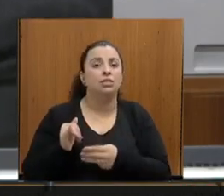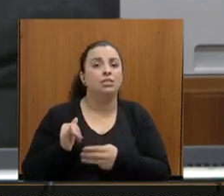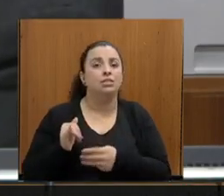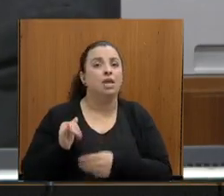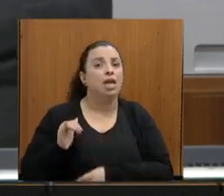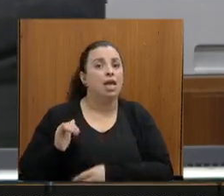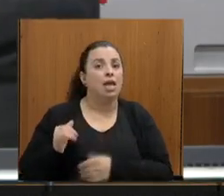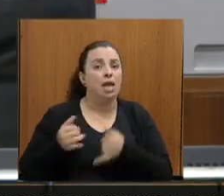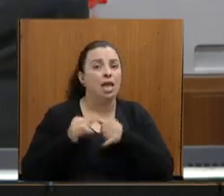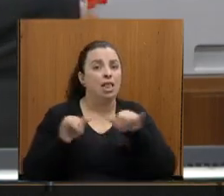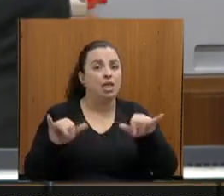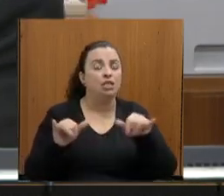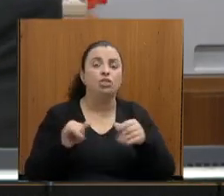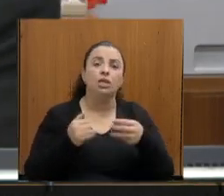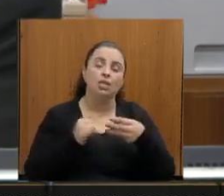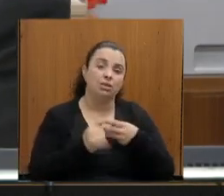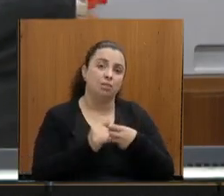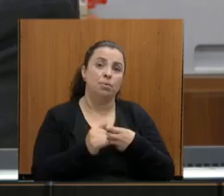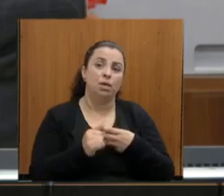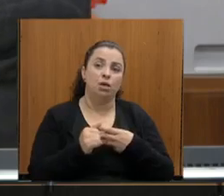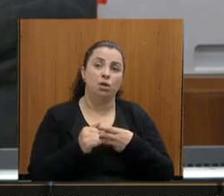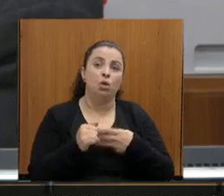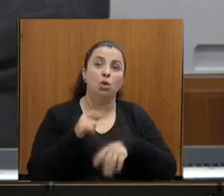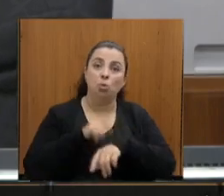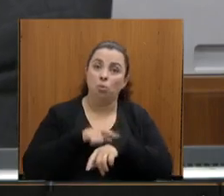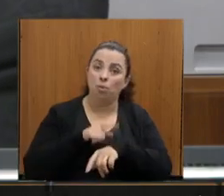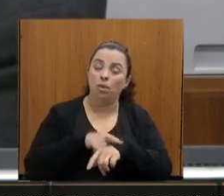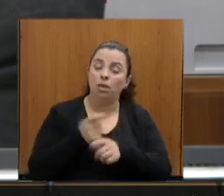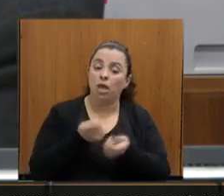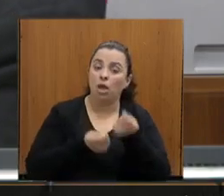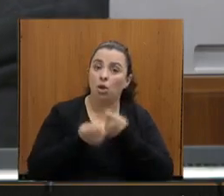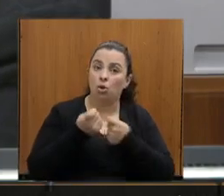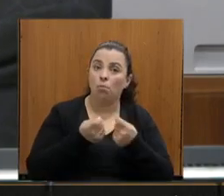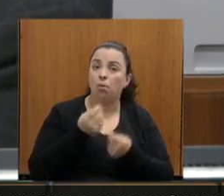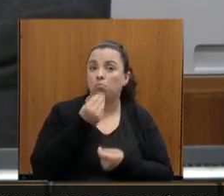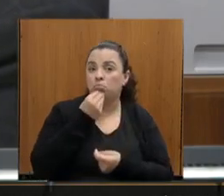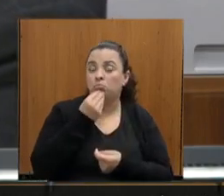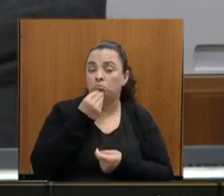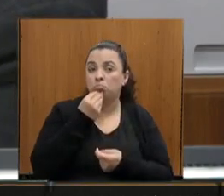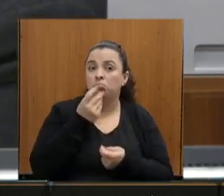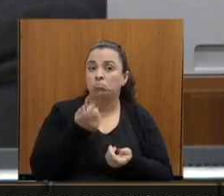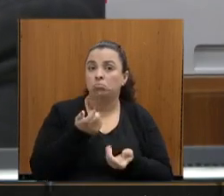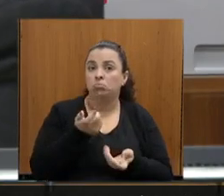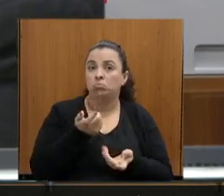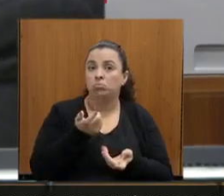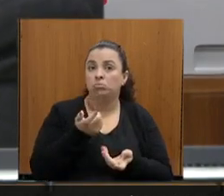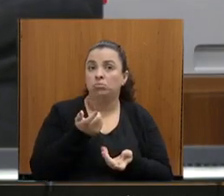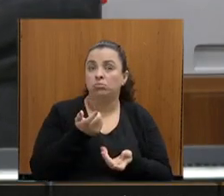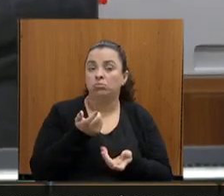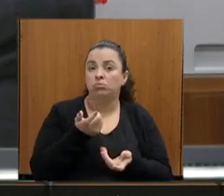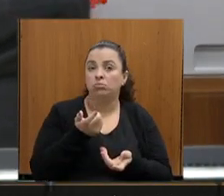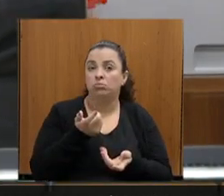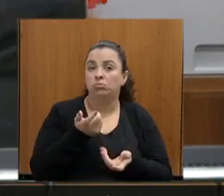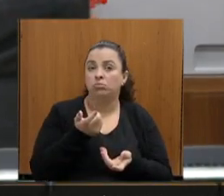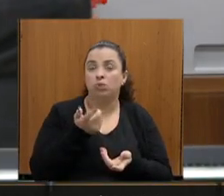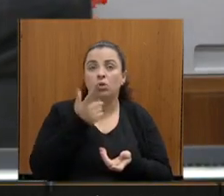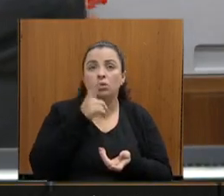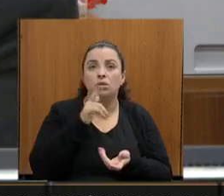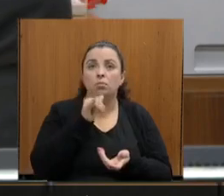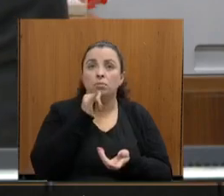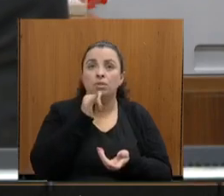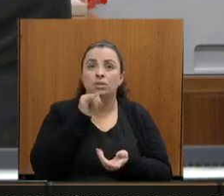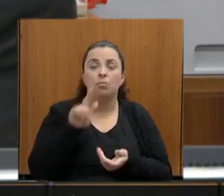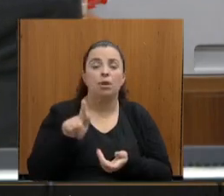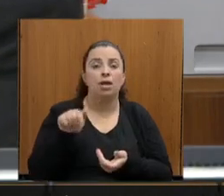em momentos que a economia estava muito mais favoráveis para absorver Um aterro da gasmig no